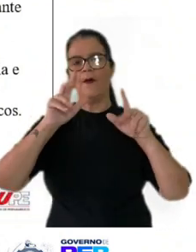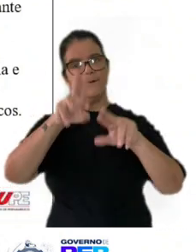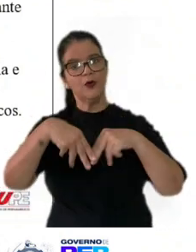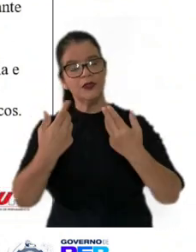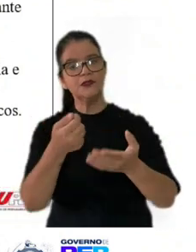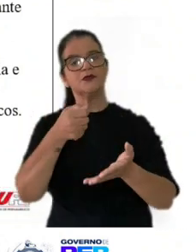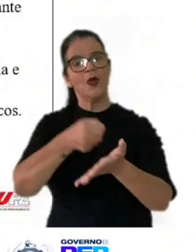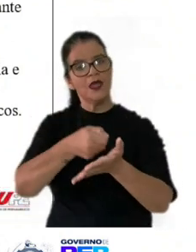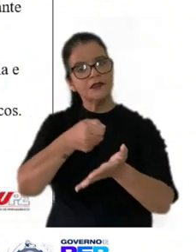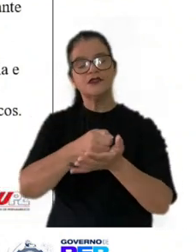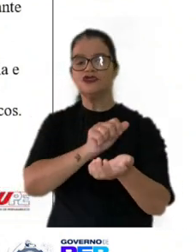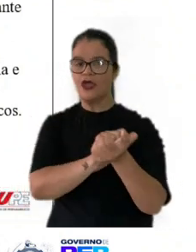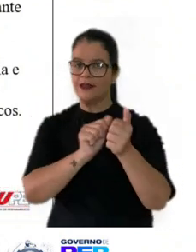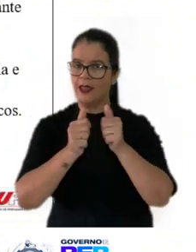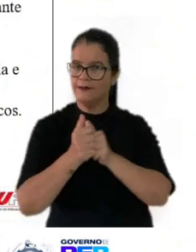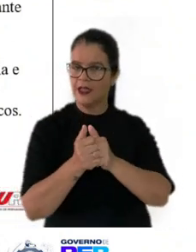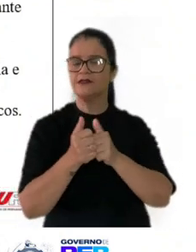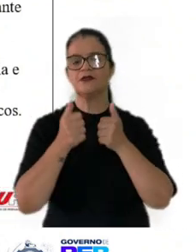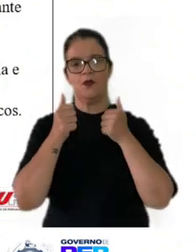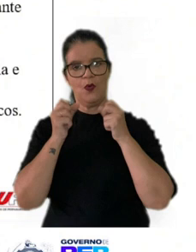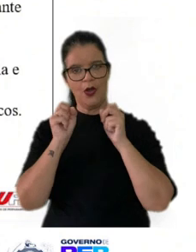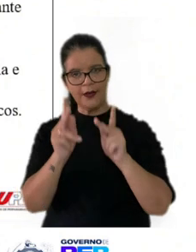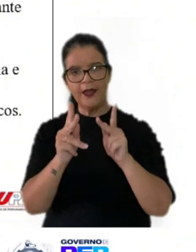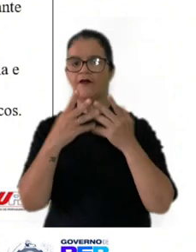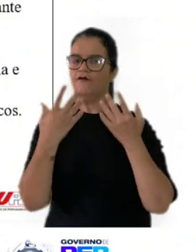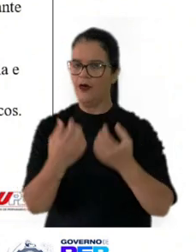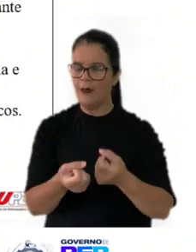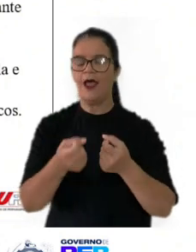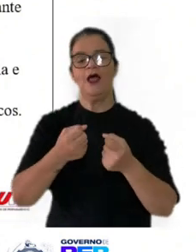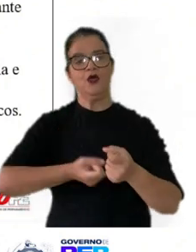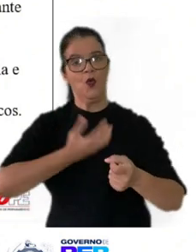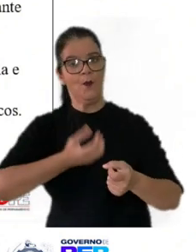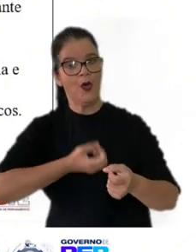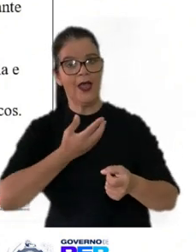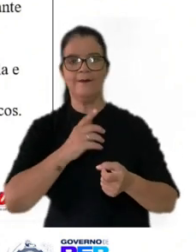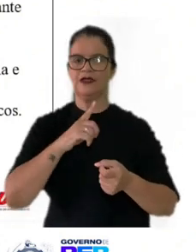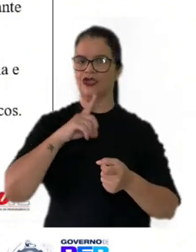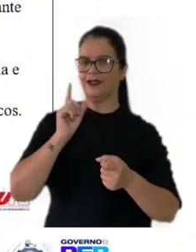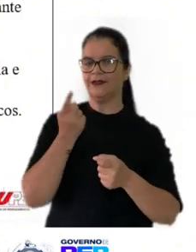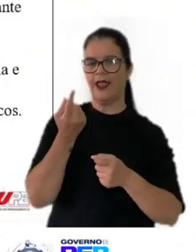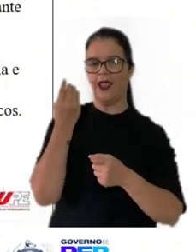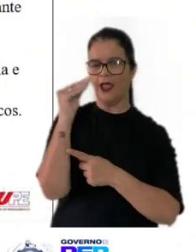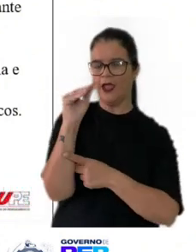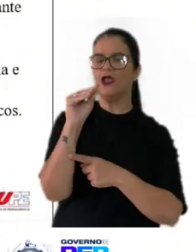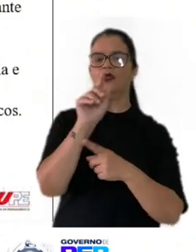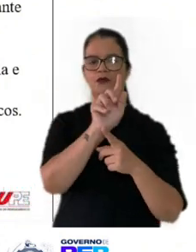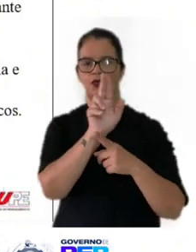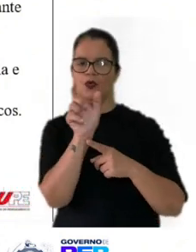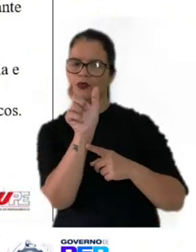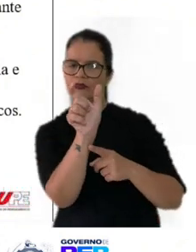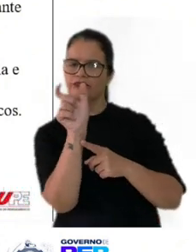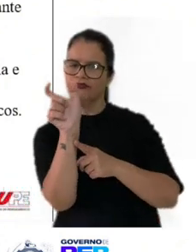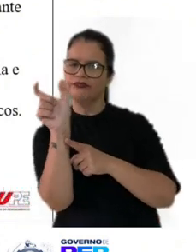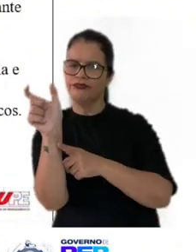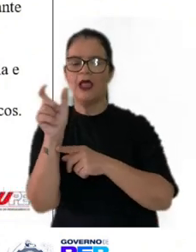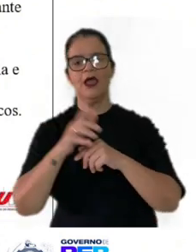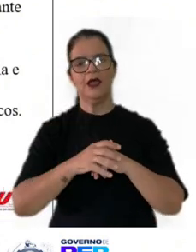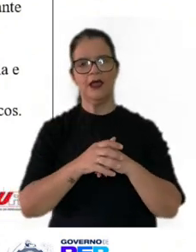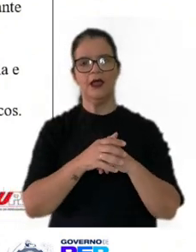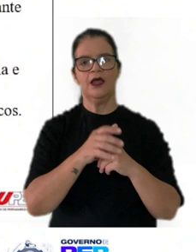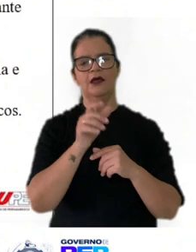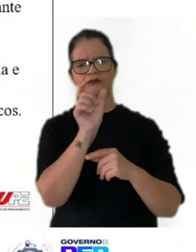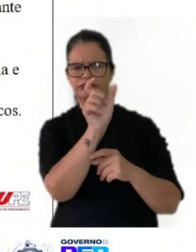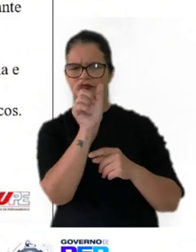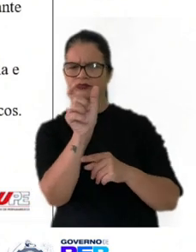adaptação ok então vamos lá no poema a gente tem lá golden slumbers kiss your eyes smiles awake